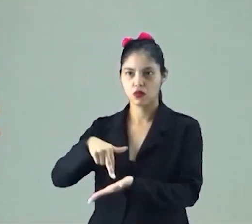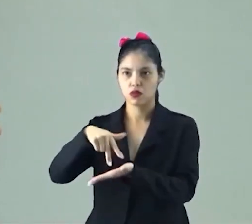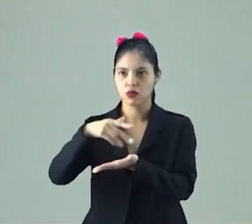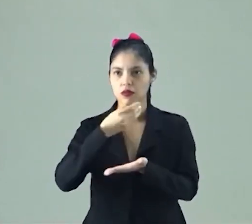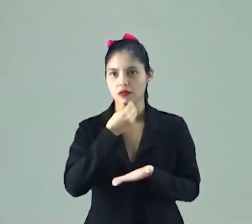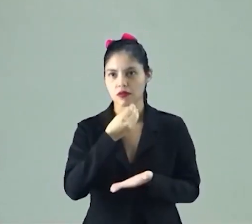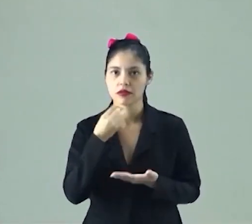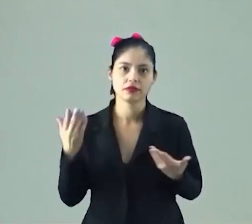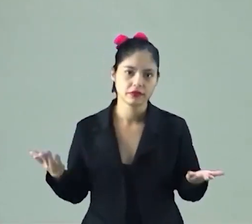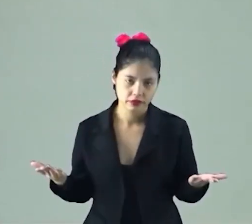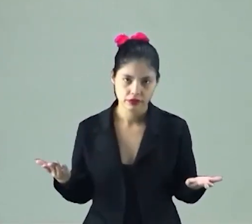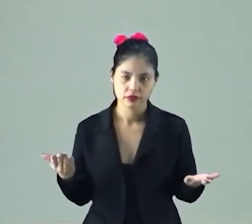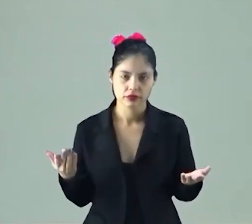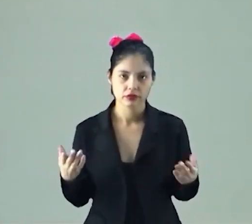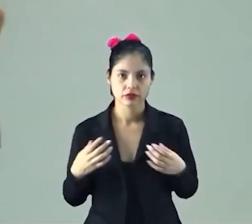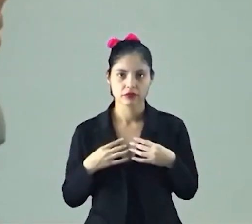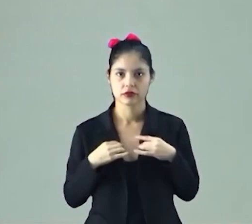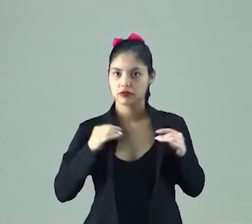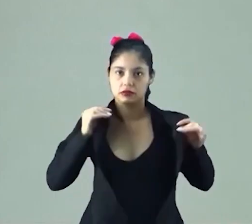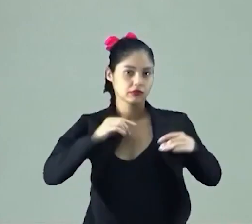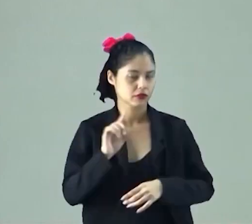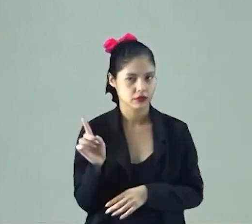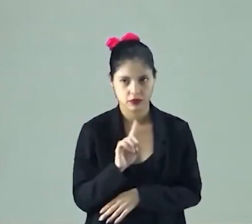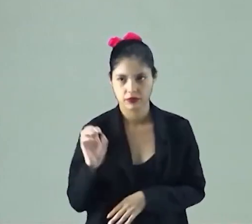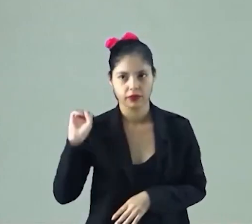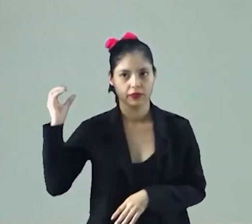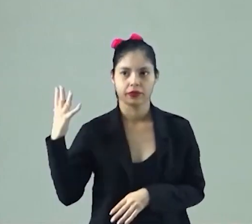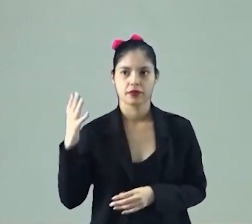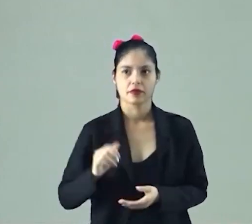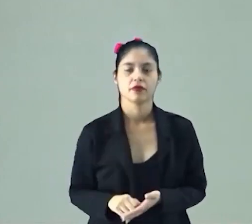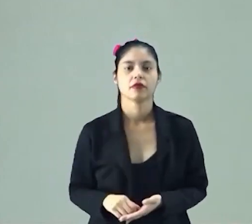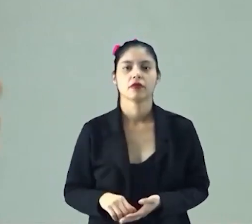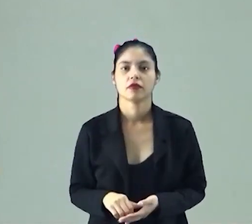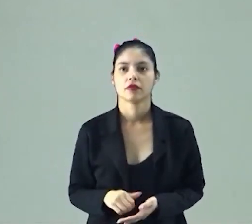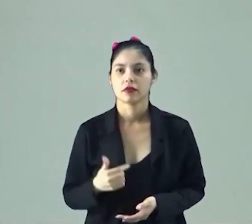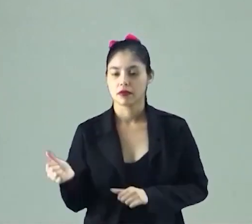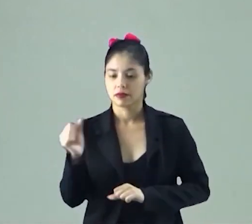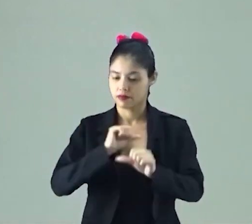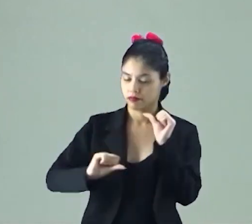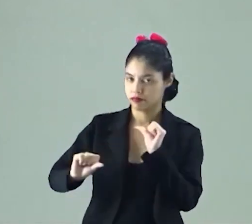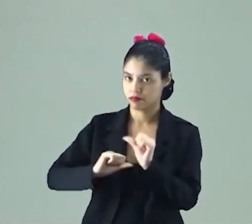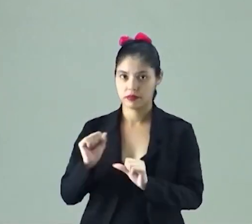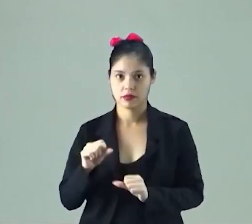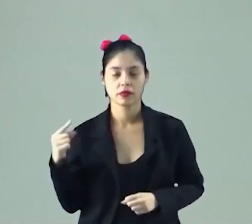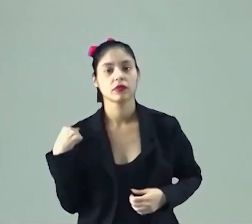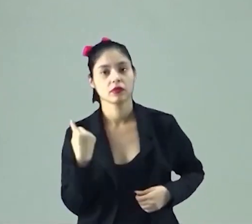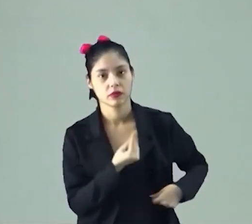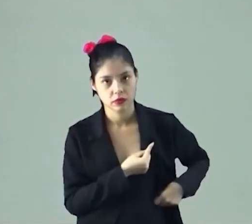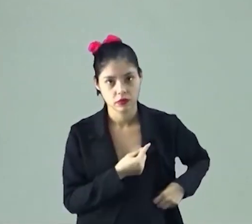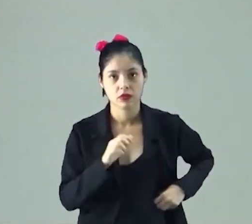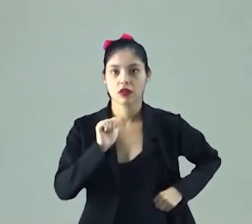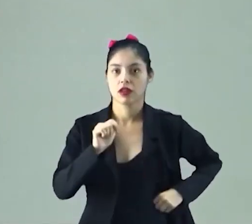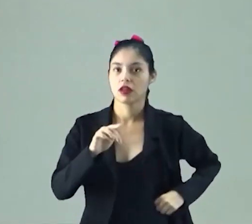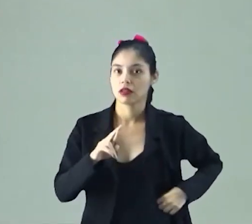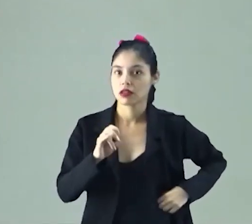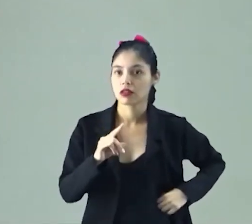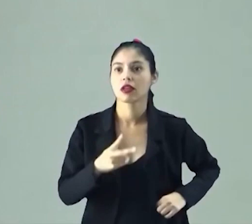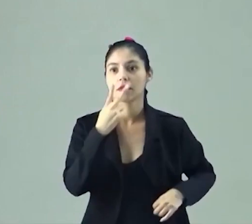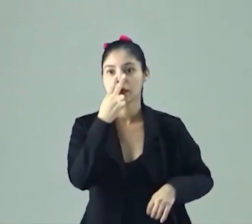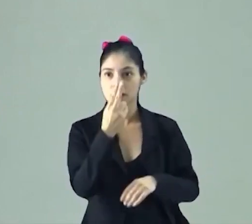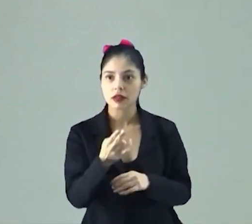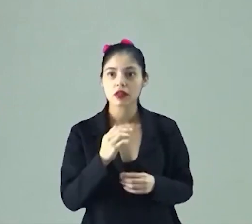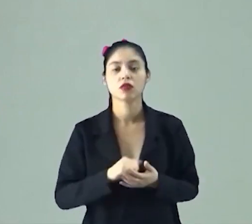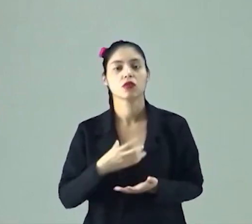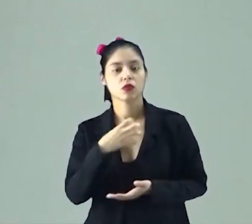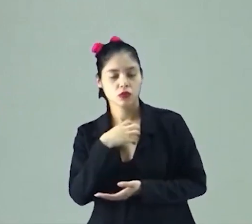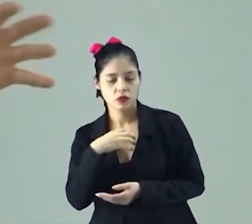ele como um homem, ele vai se transformar num homem. Não vai acontecer isso. Nem vice-versa. A gente tem ancestrais comuns, a gente